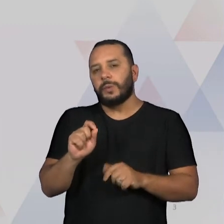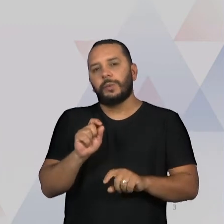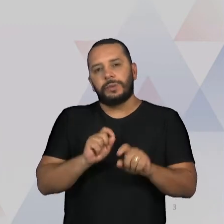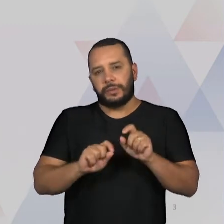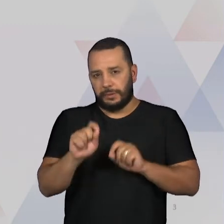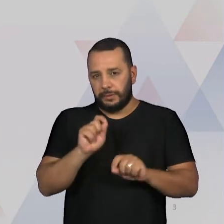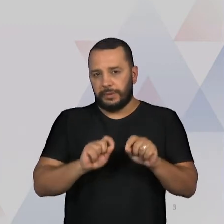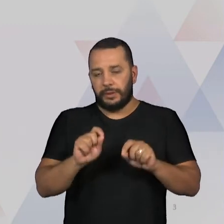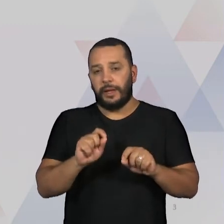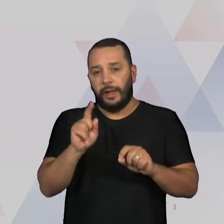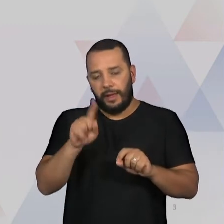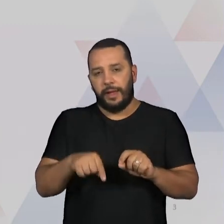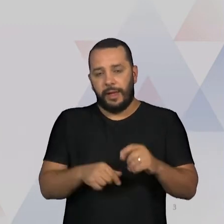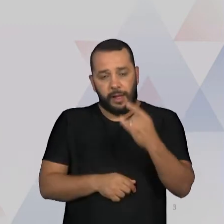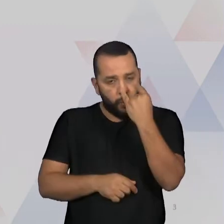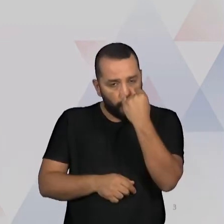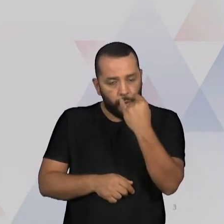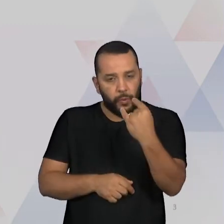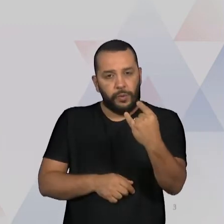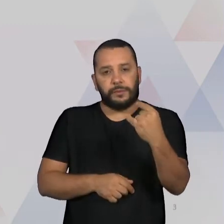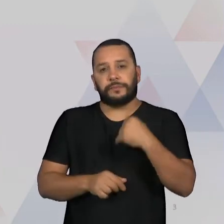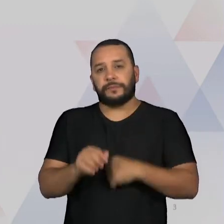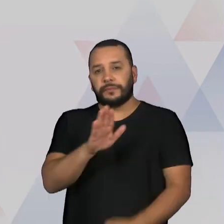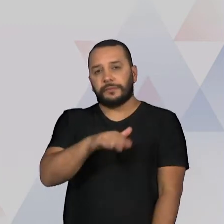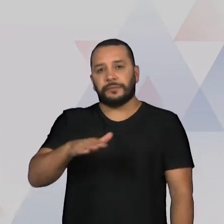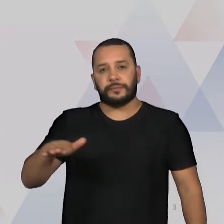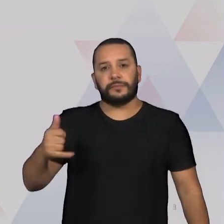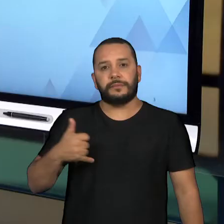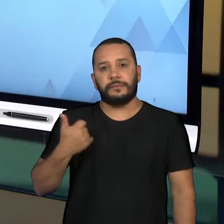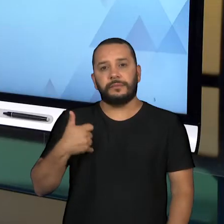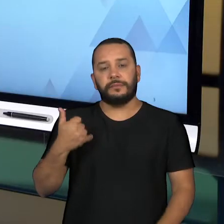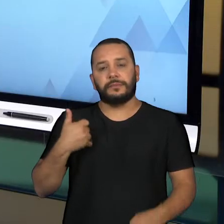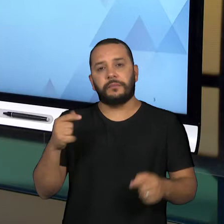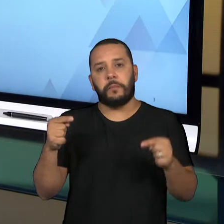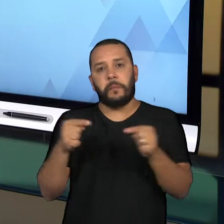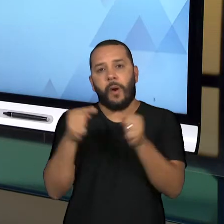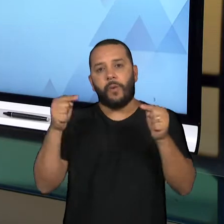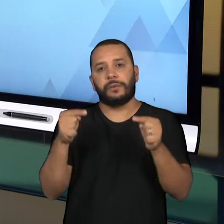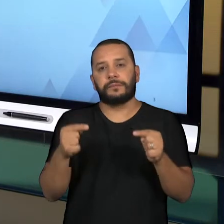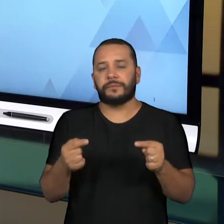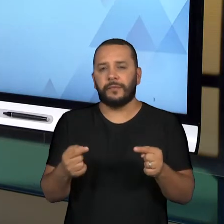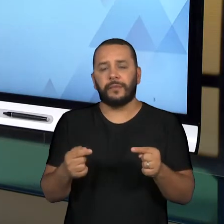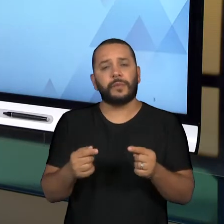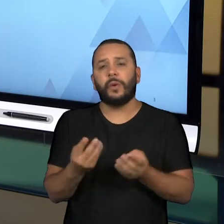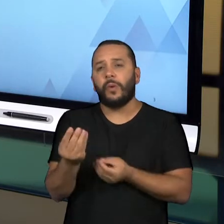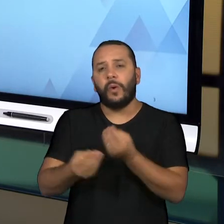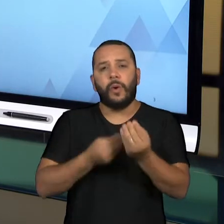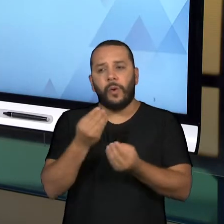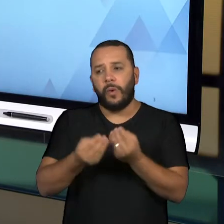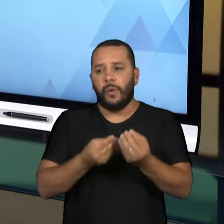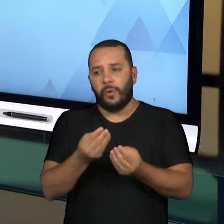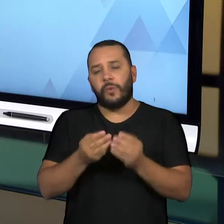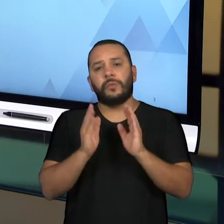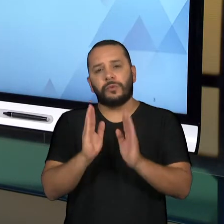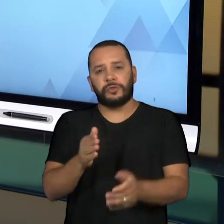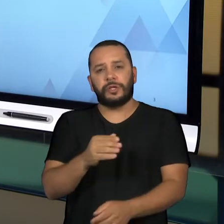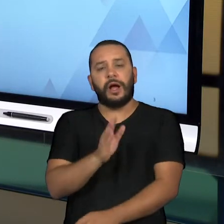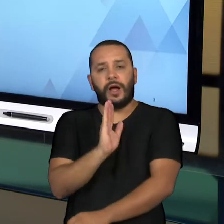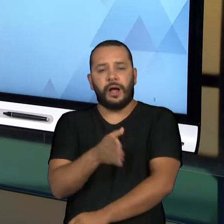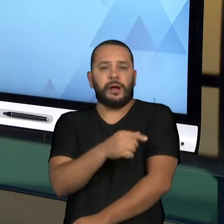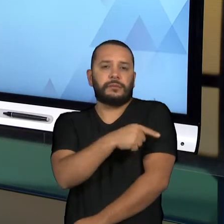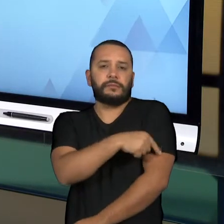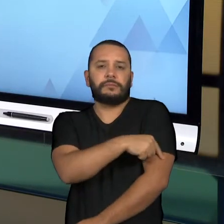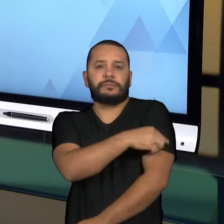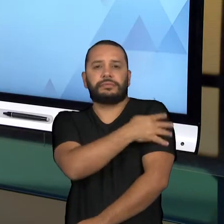pode ser atrativo para estudantes dessa faixa etária então o que eu posso apresentar na minha vídeo aula